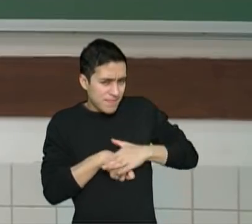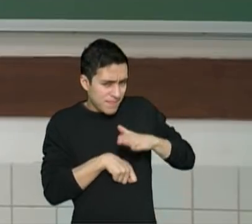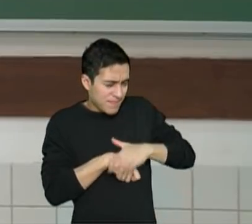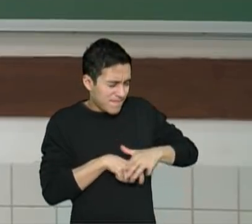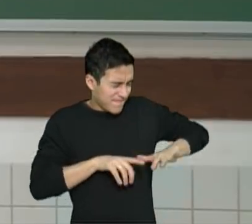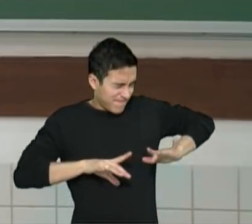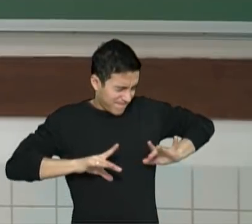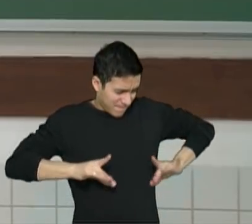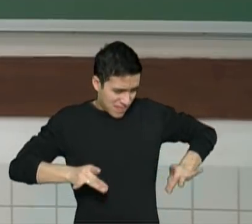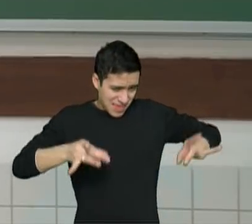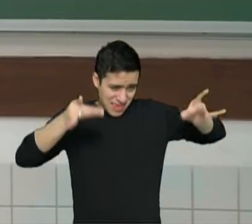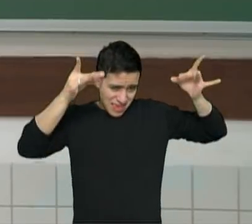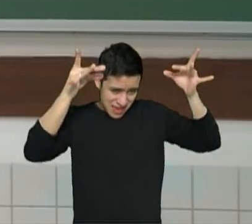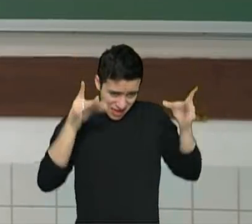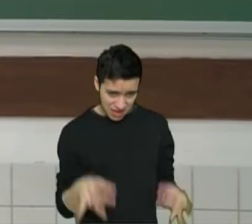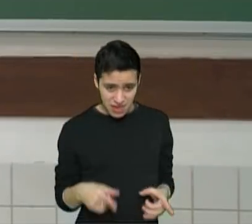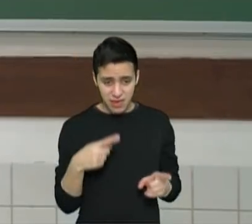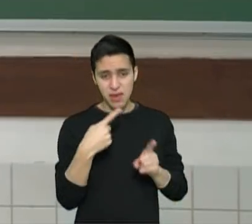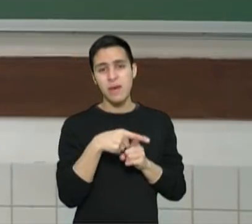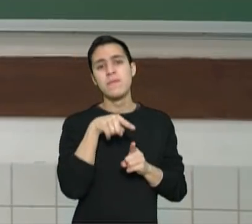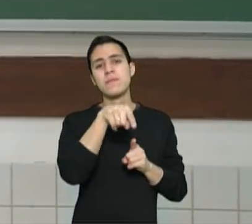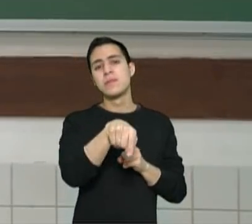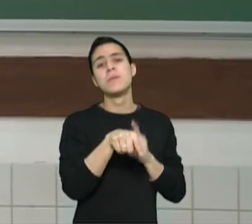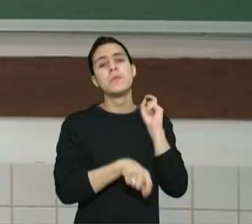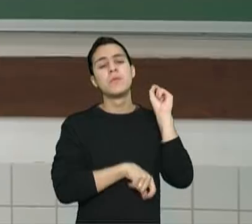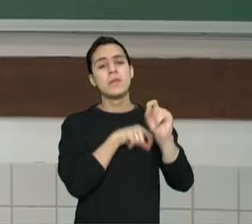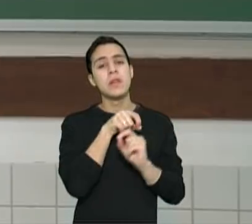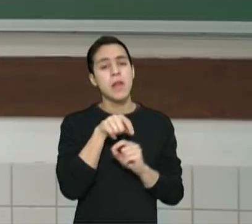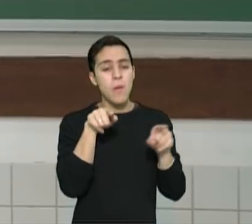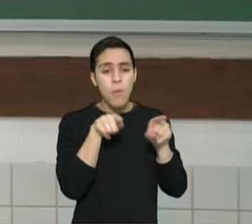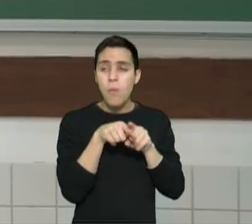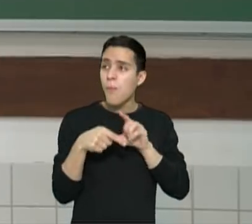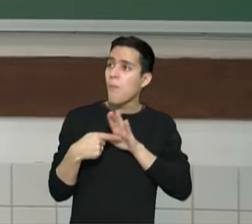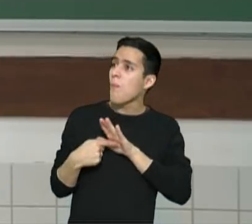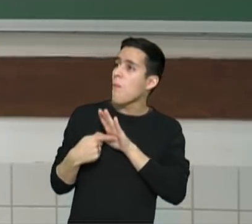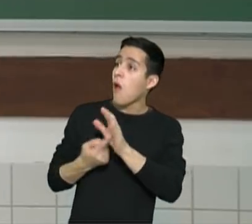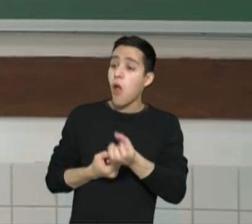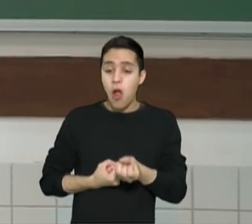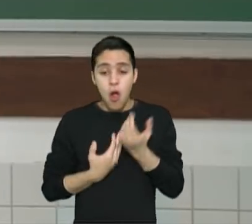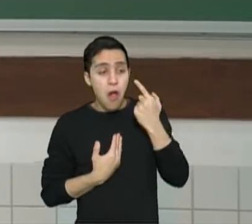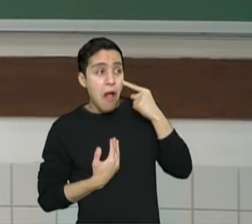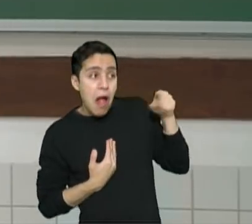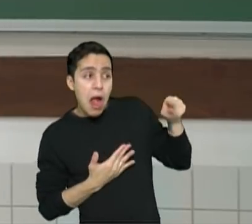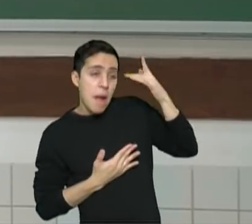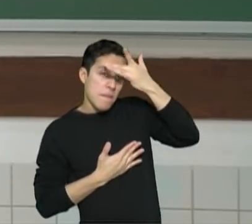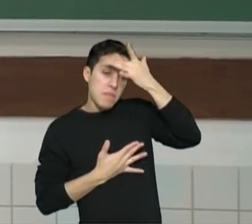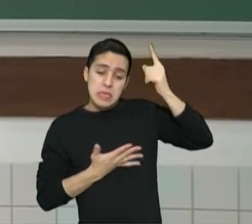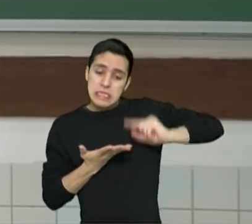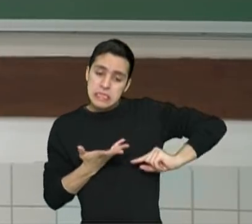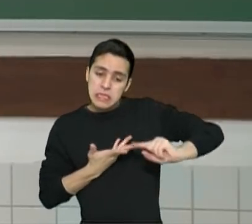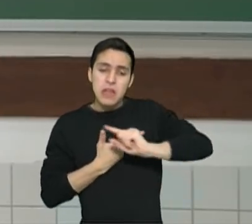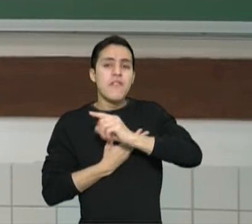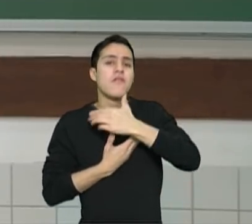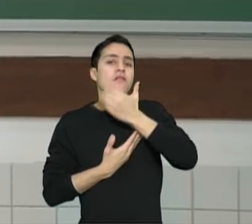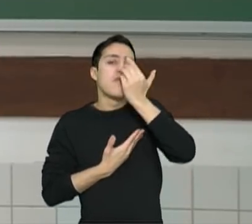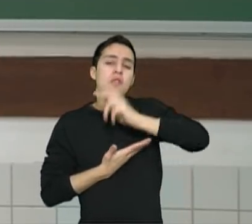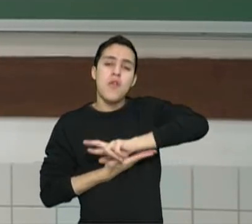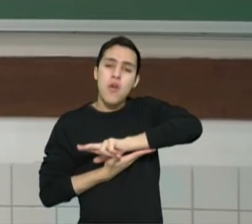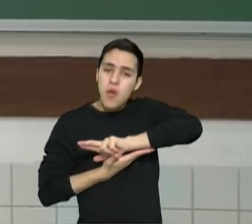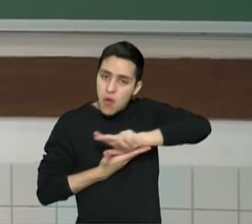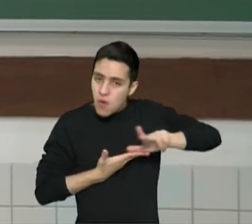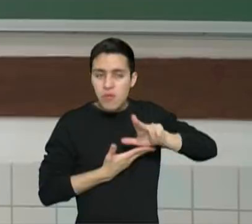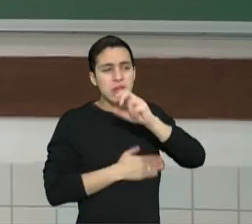ele ia, através da sua pintura, contar como era esse local, contar como eram essas pessoas, essas frutas, essas verduras,